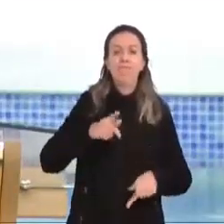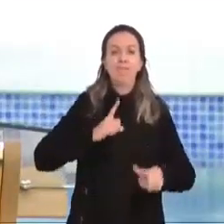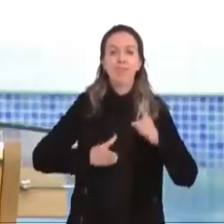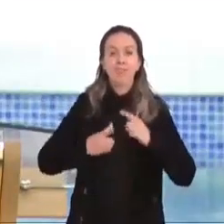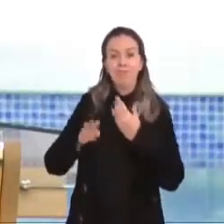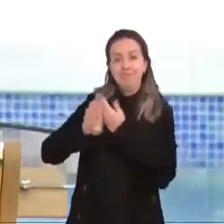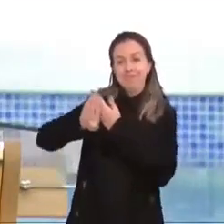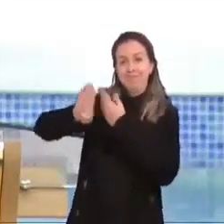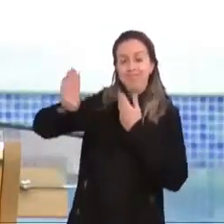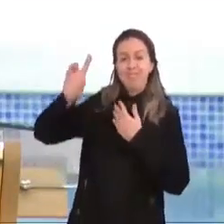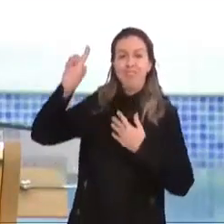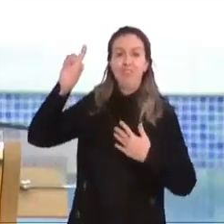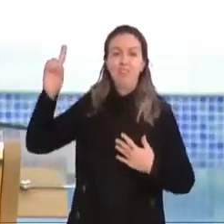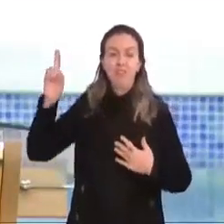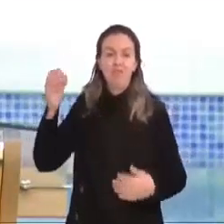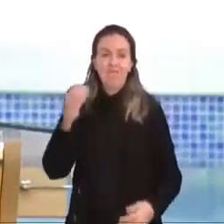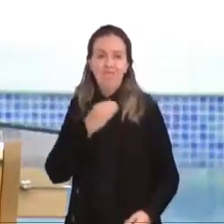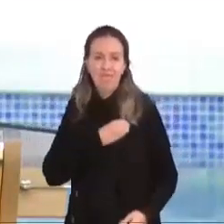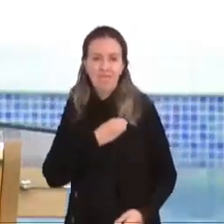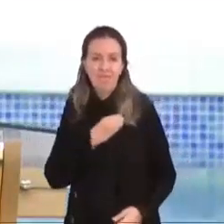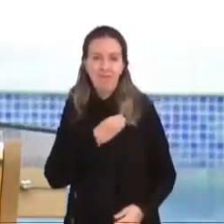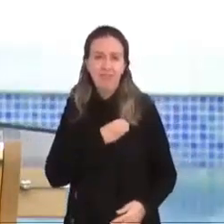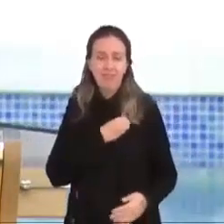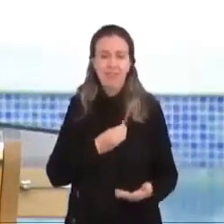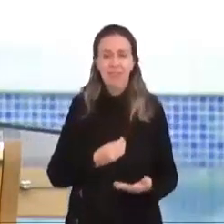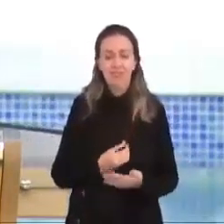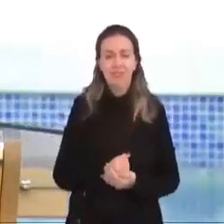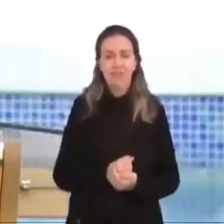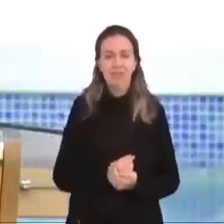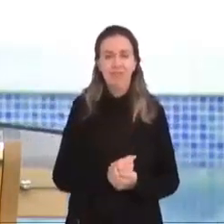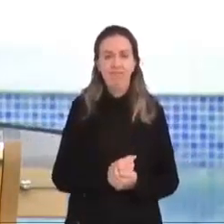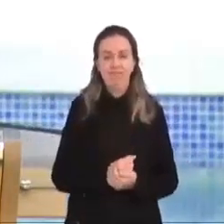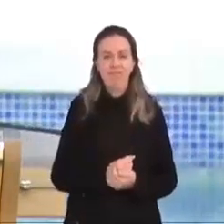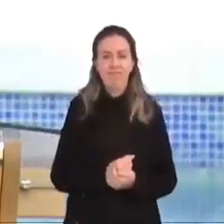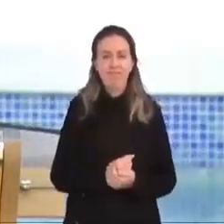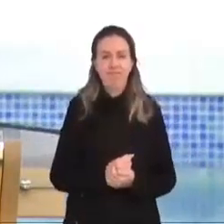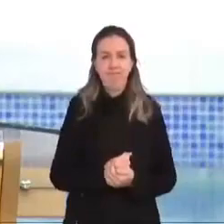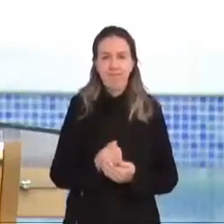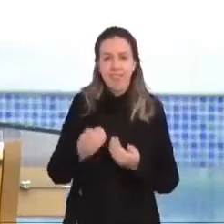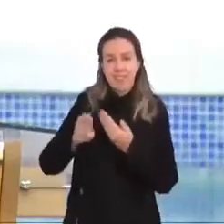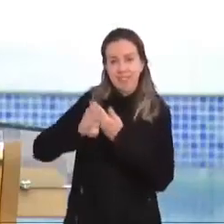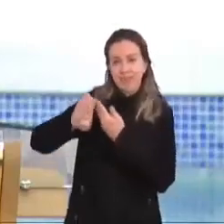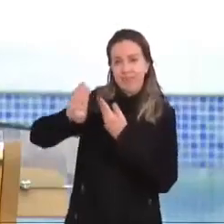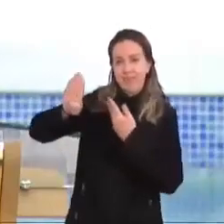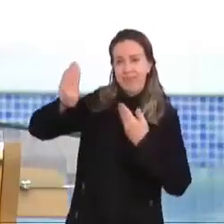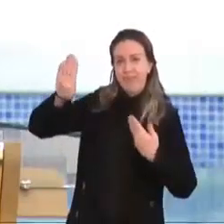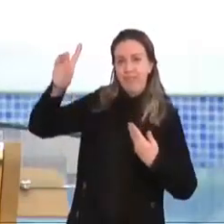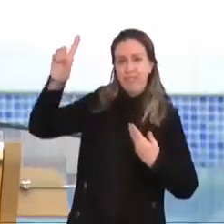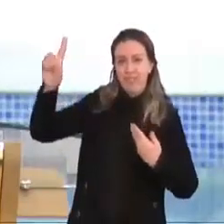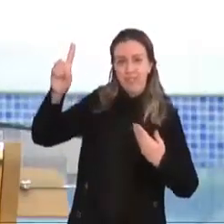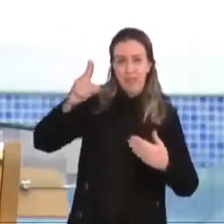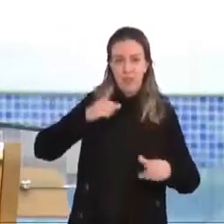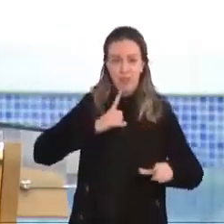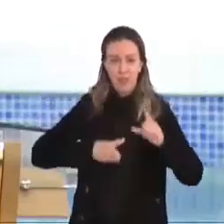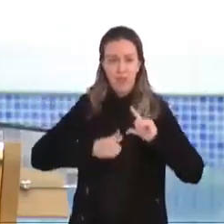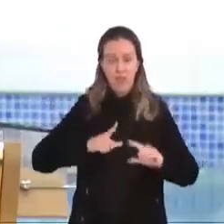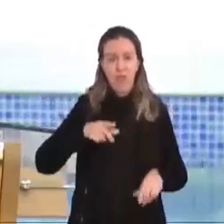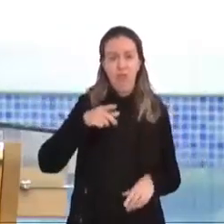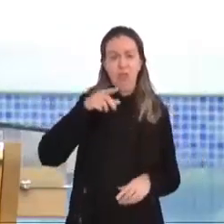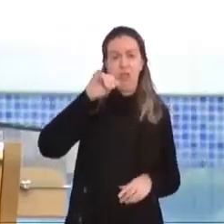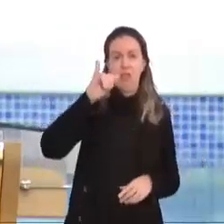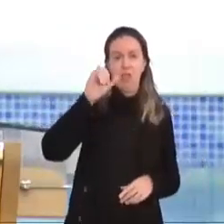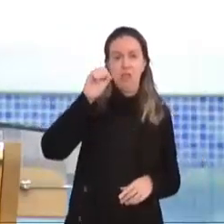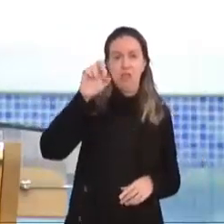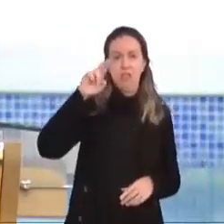disciplina, de juízo, de um tempo especial? É um tempo especial porque pior do que o juízo